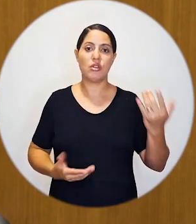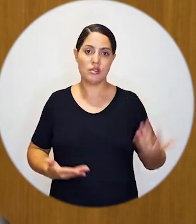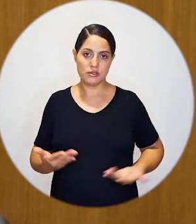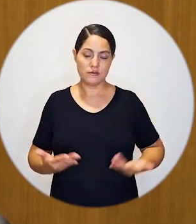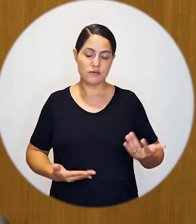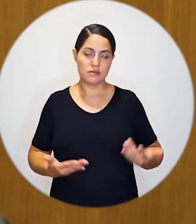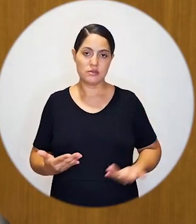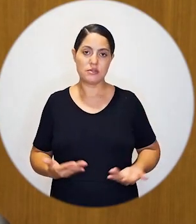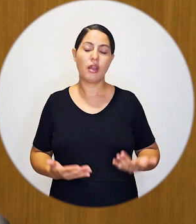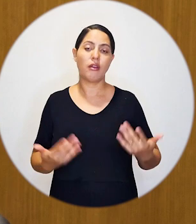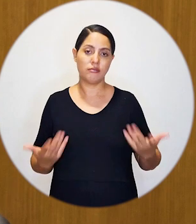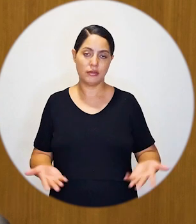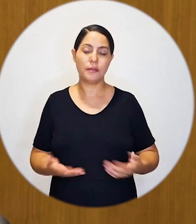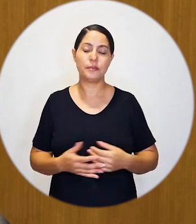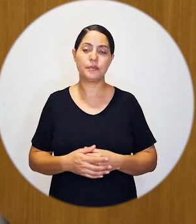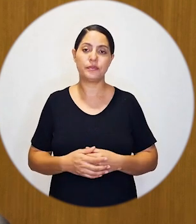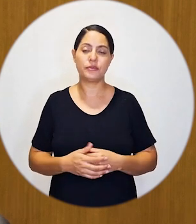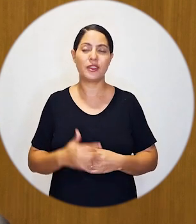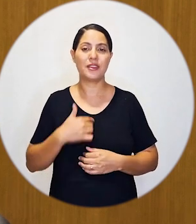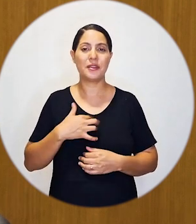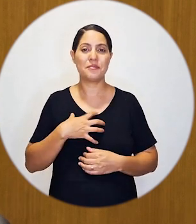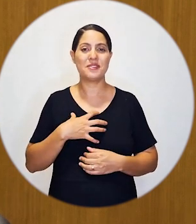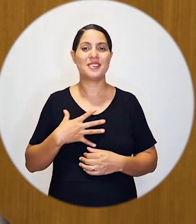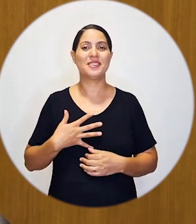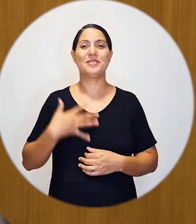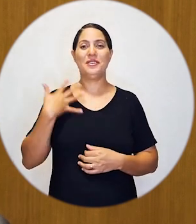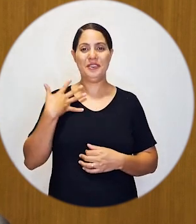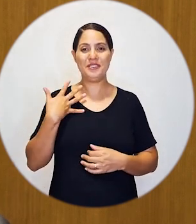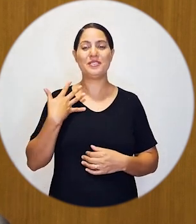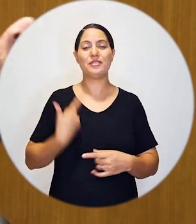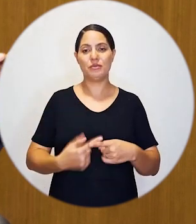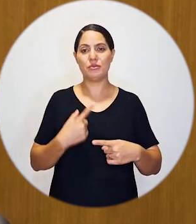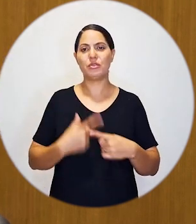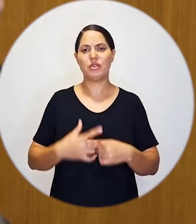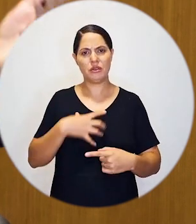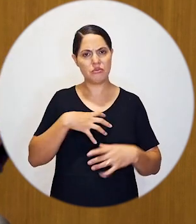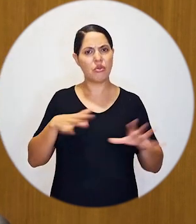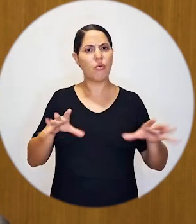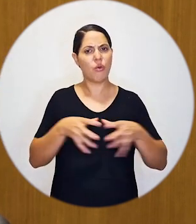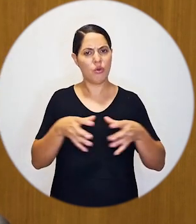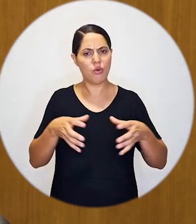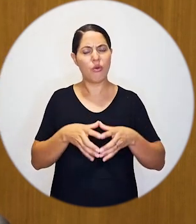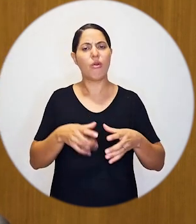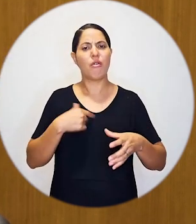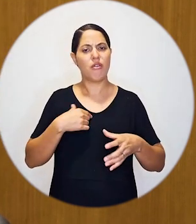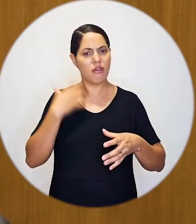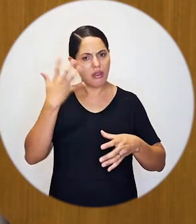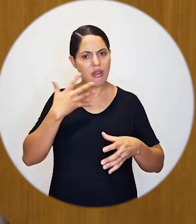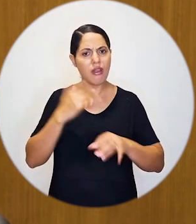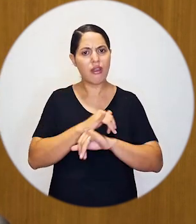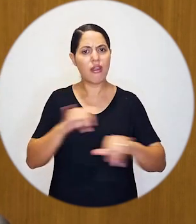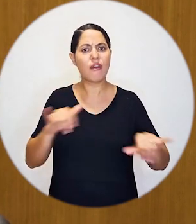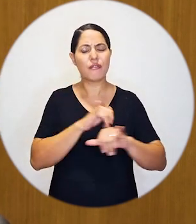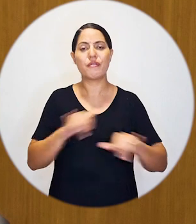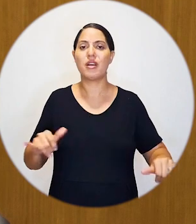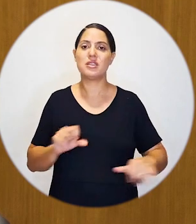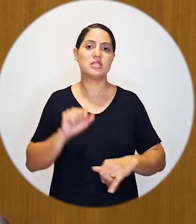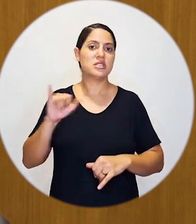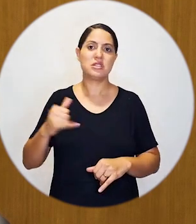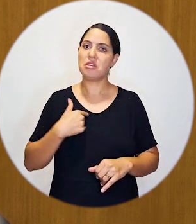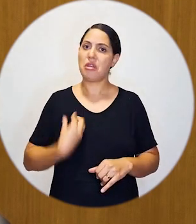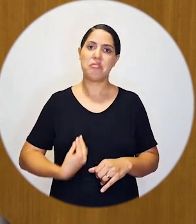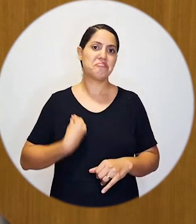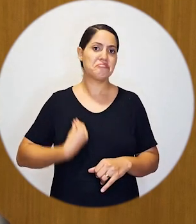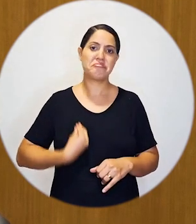Então é um mutirão que eu me orgulho muito pelo meu time, falo em nome de todos, sozinha aqui eu não seria ninguém,